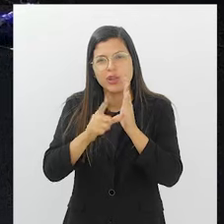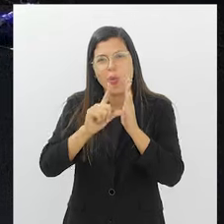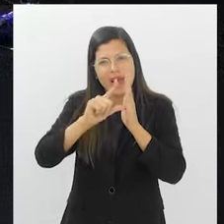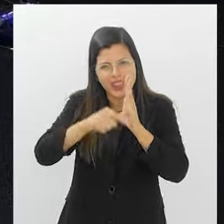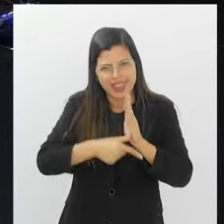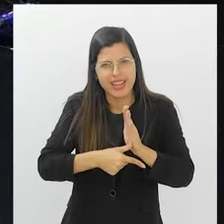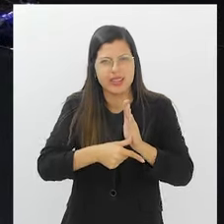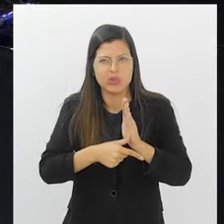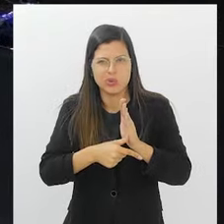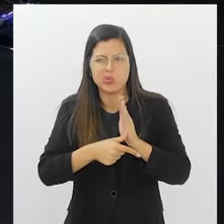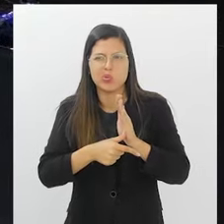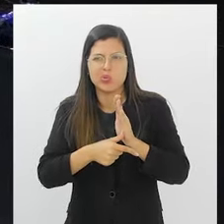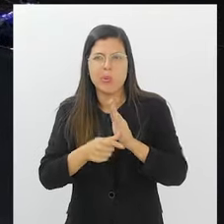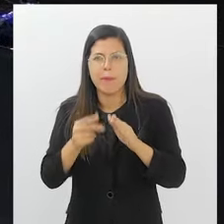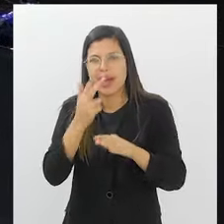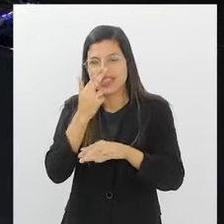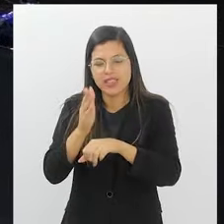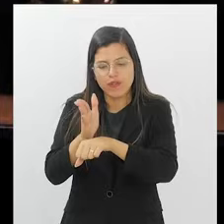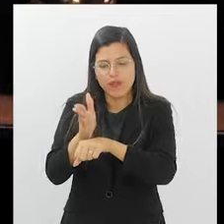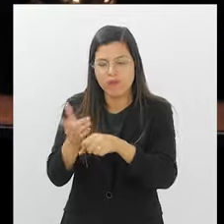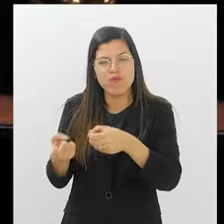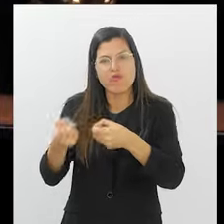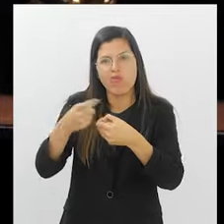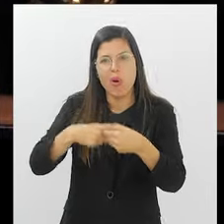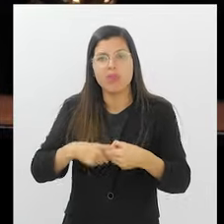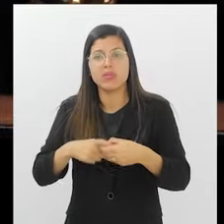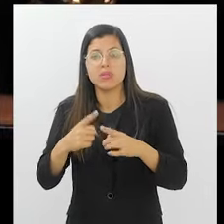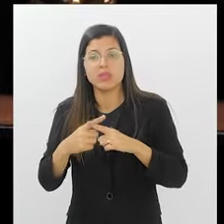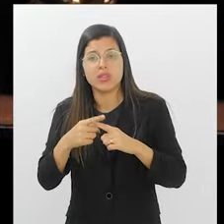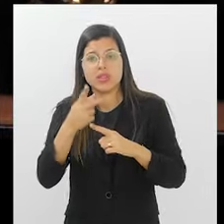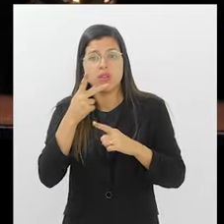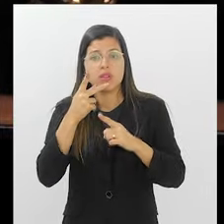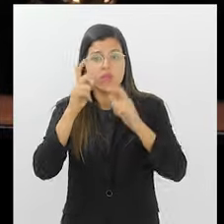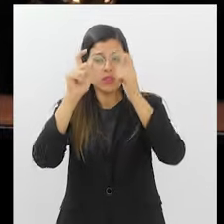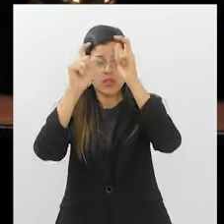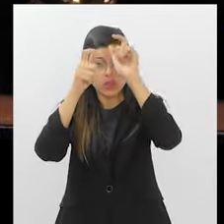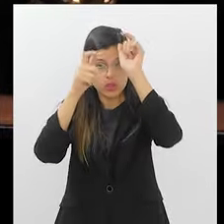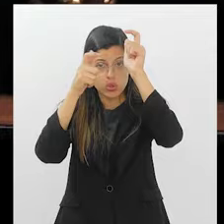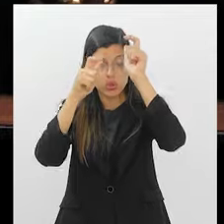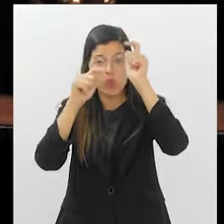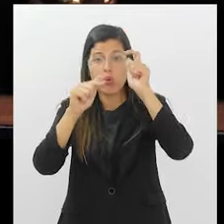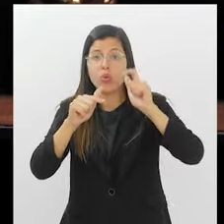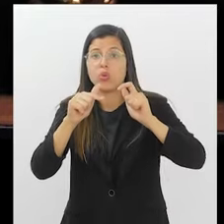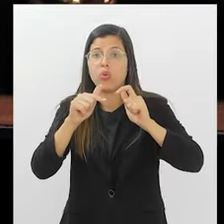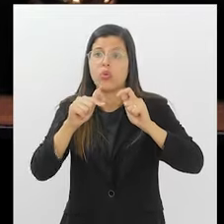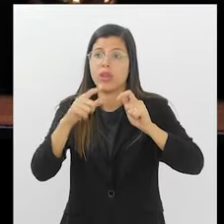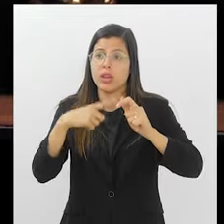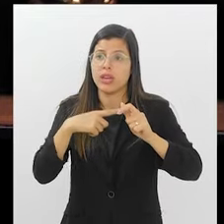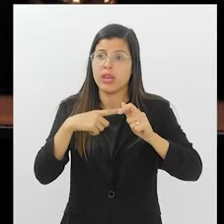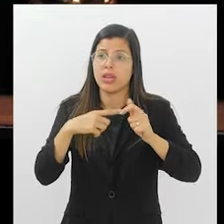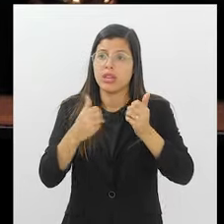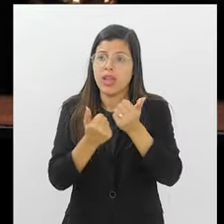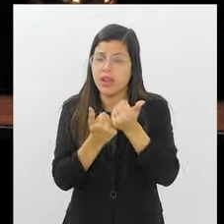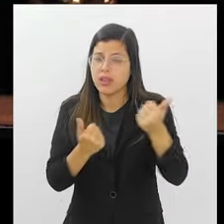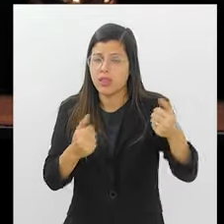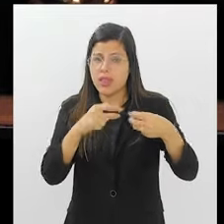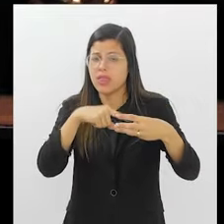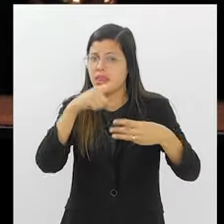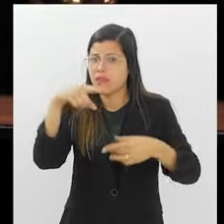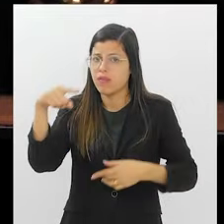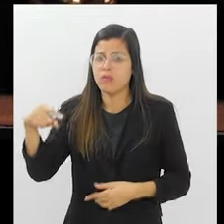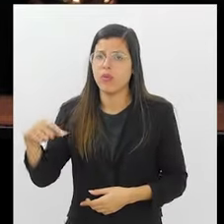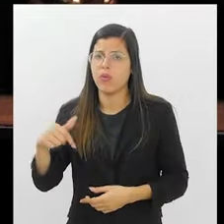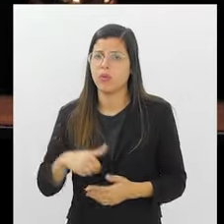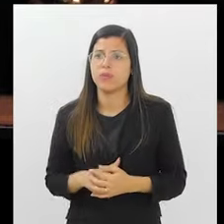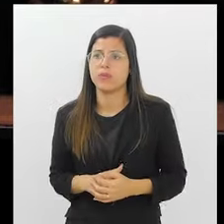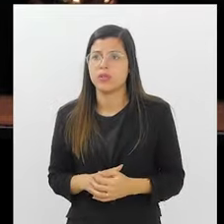retrocessos nesse tratamento. Por quê? A gente está falando sobre um transtorno que são níveis. Então, assim, da mesma maneira